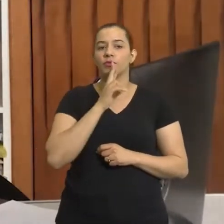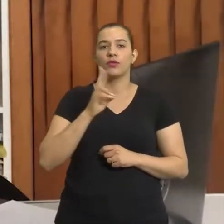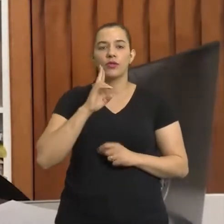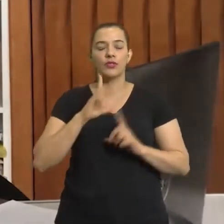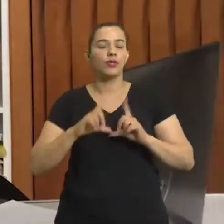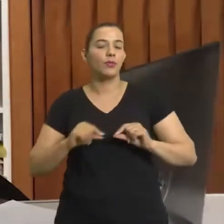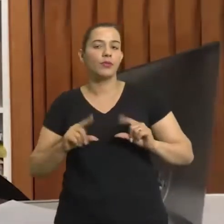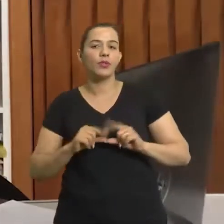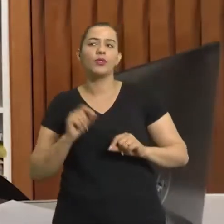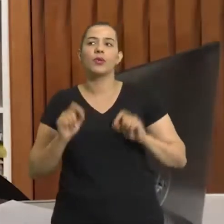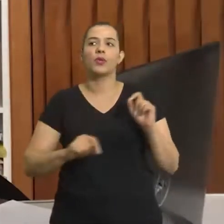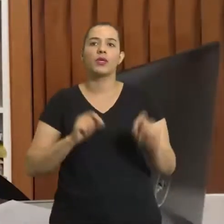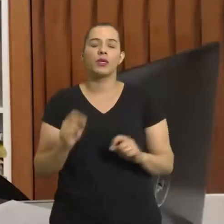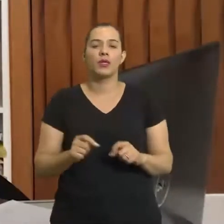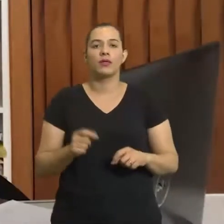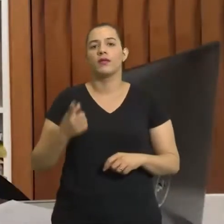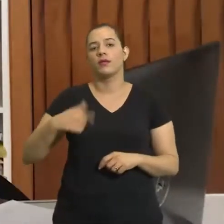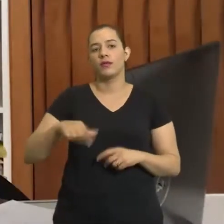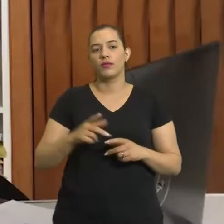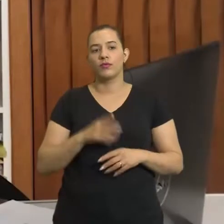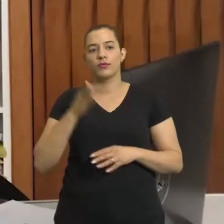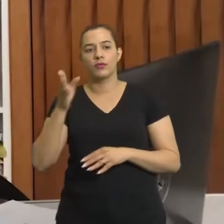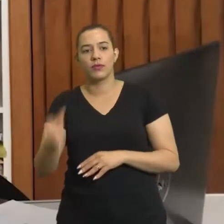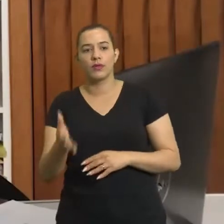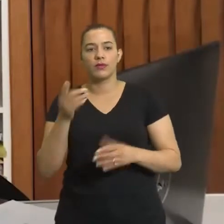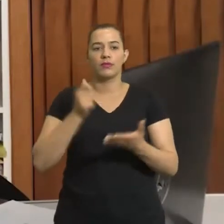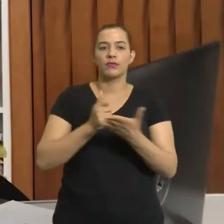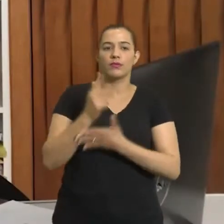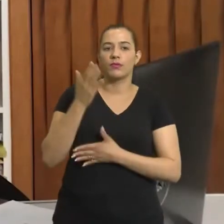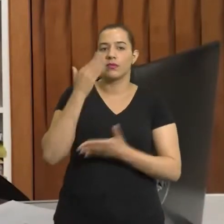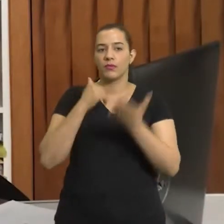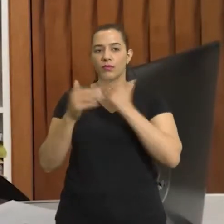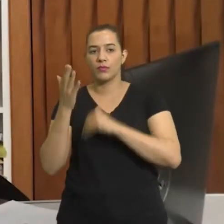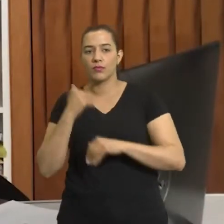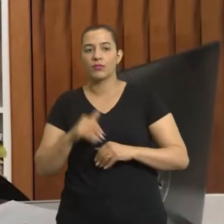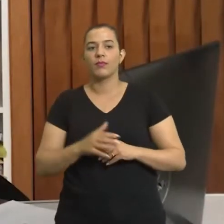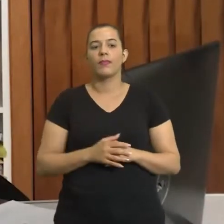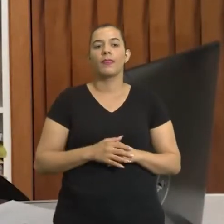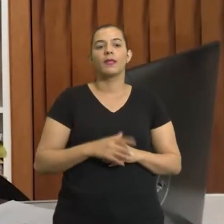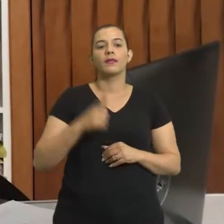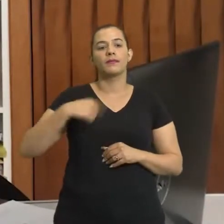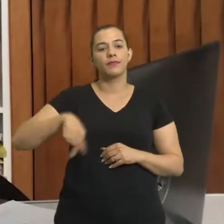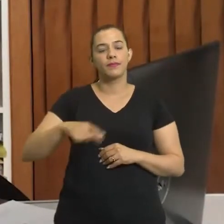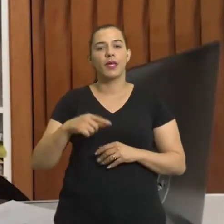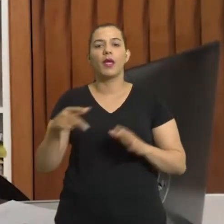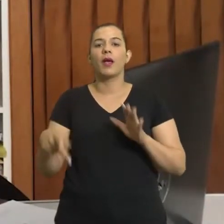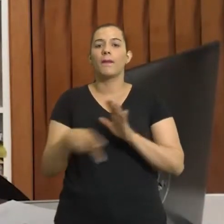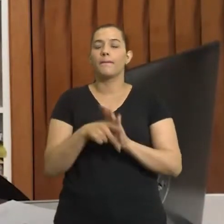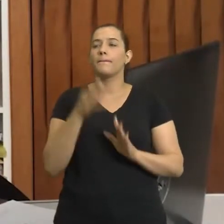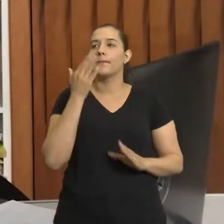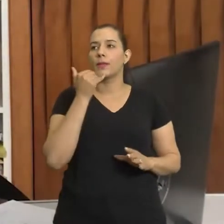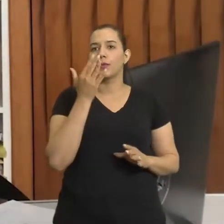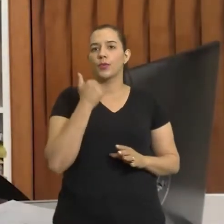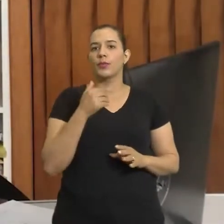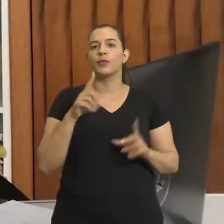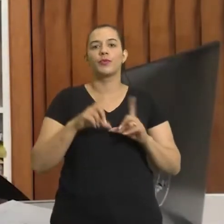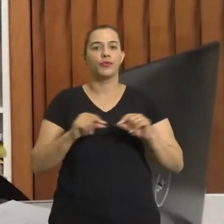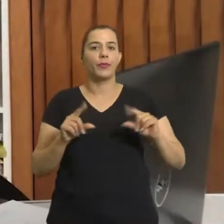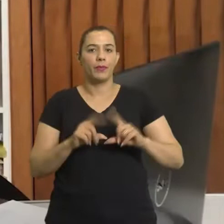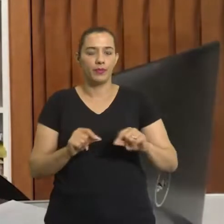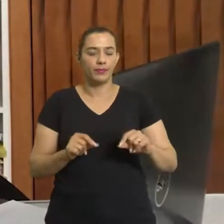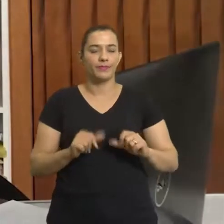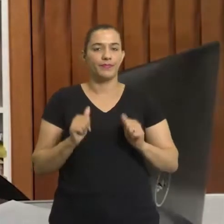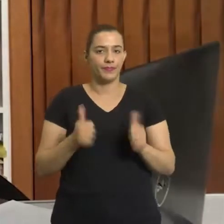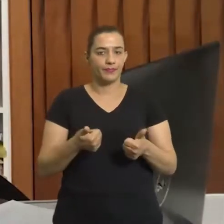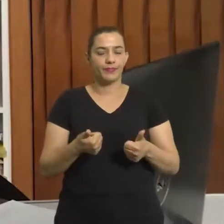que um restaurante é um lugar onde a gente vai para comprar comida, né? Comer. E um restaurante japonês, então, seria um lugar onde serviria comida